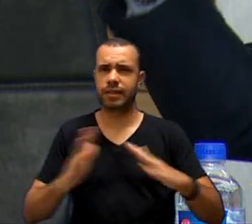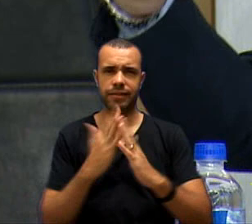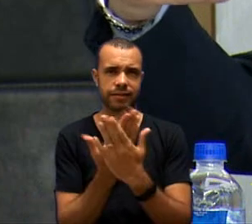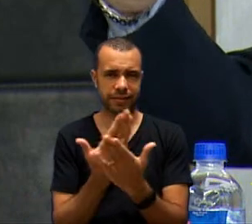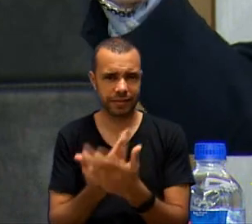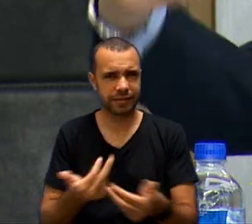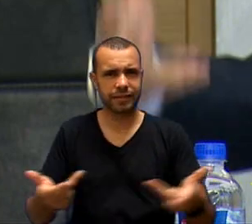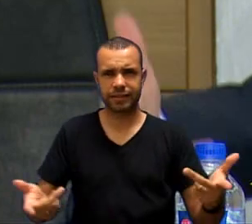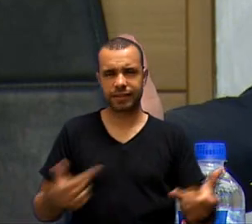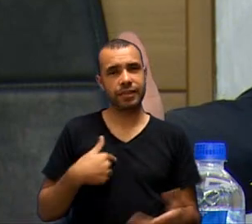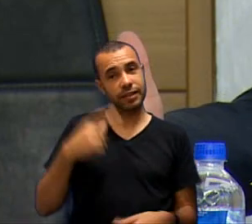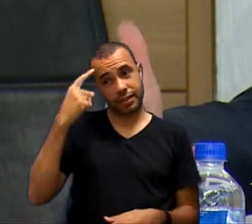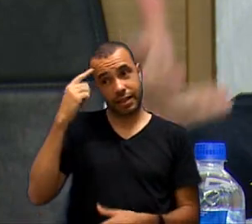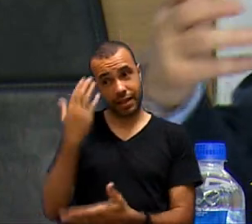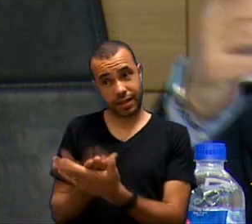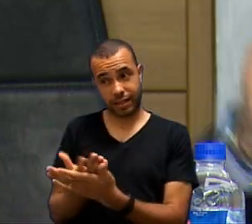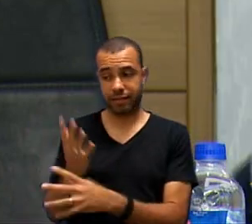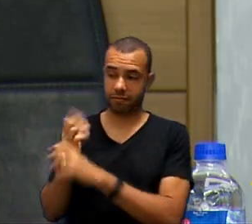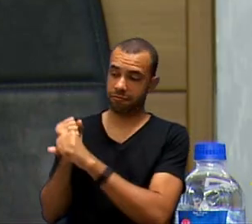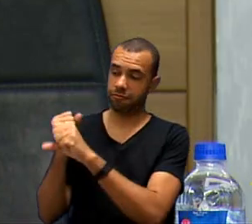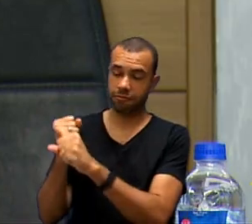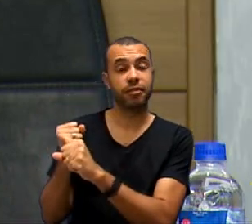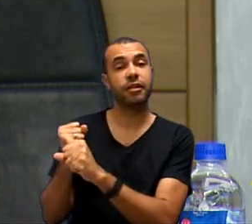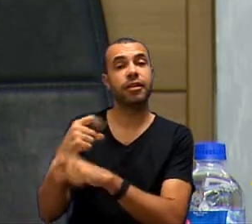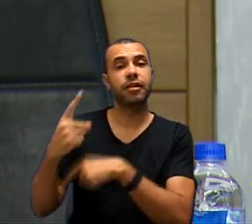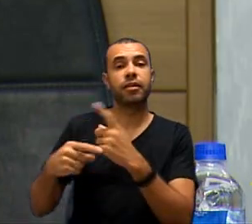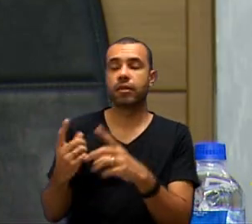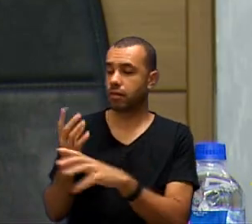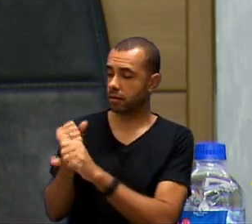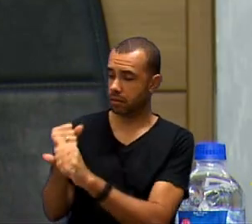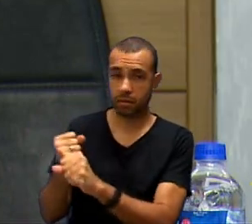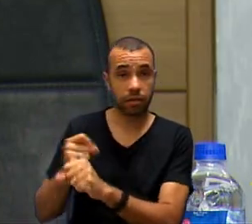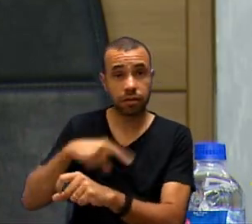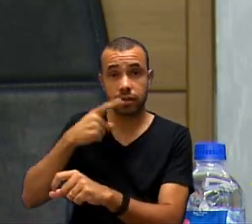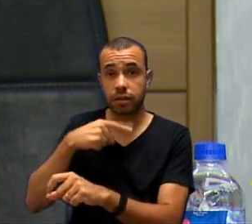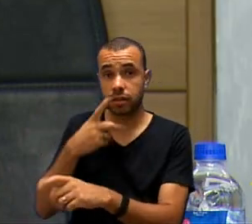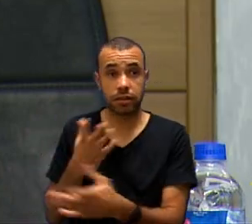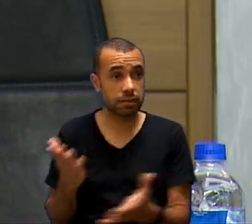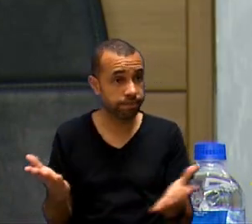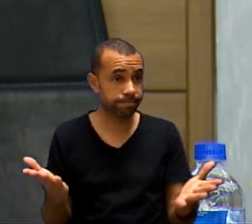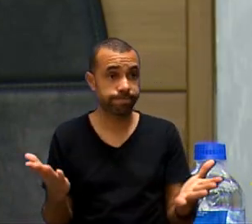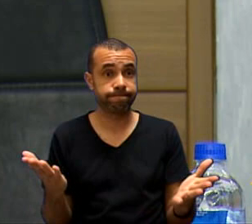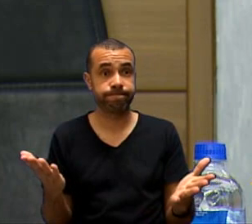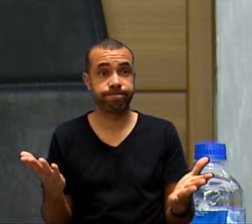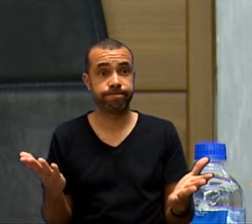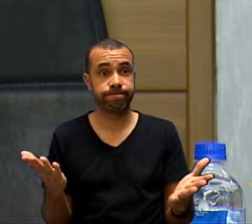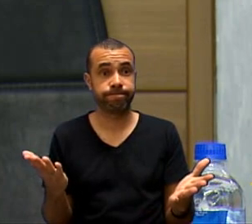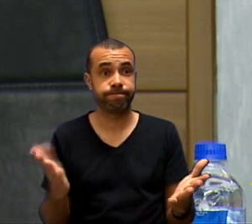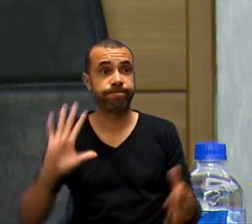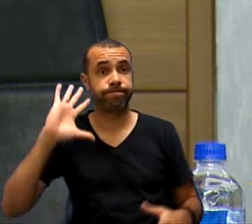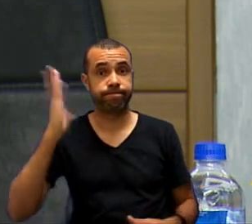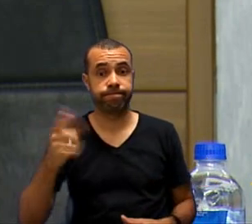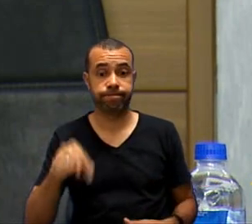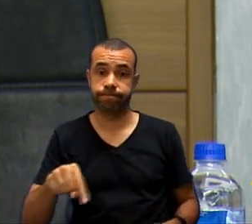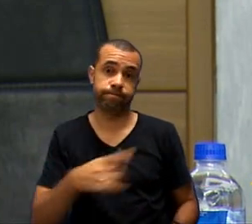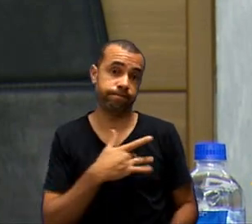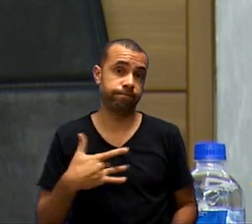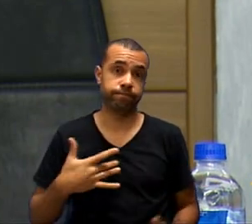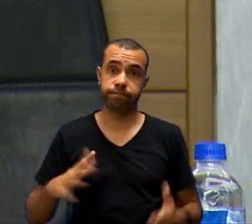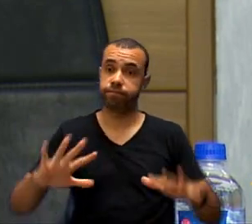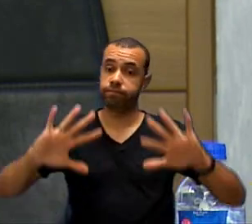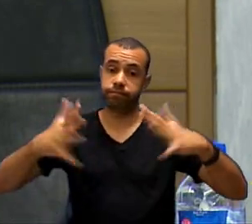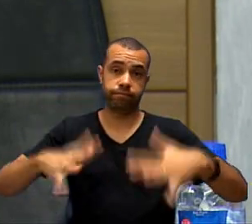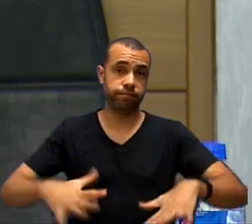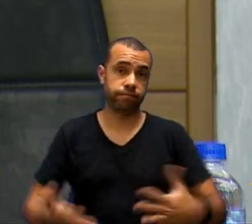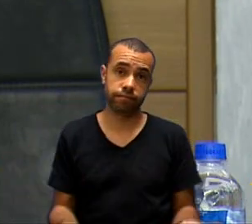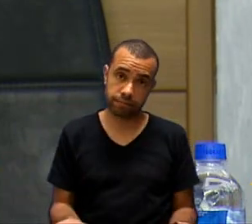uma projeção para aquele orçamento. E depois esse orçamento não acontece, chega no final do ano, você acaba passando o que está acontecendo na saúde. O que está